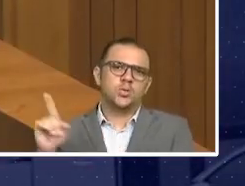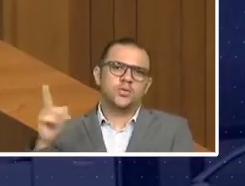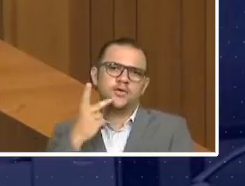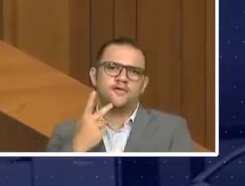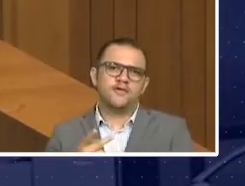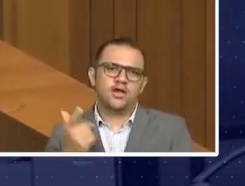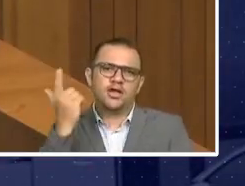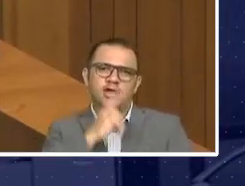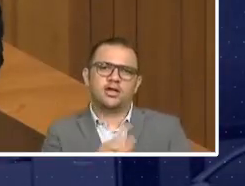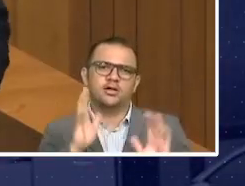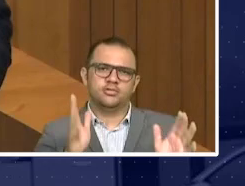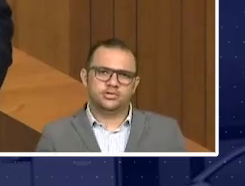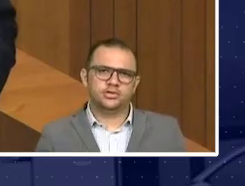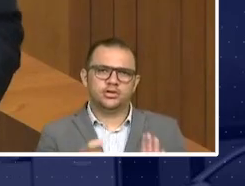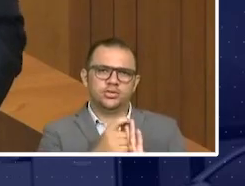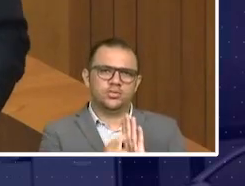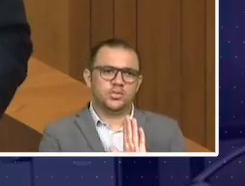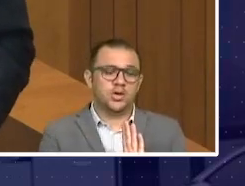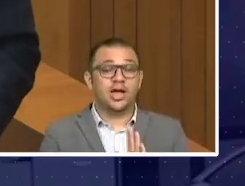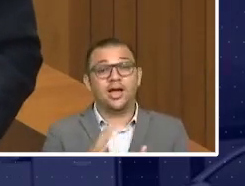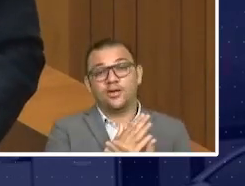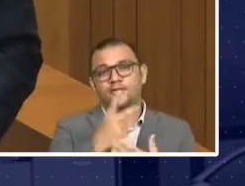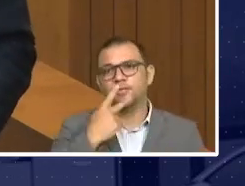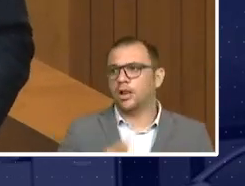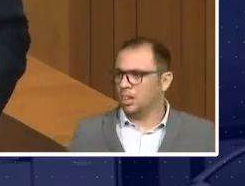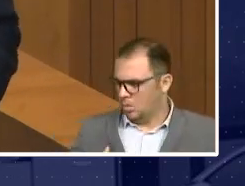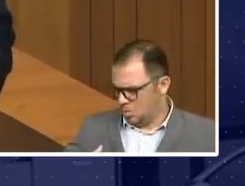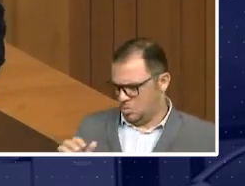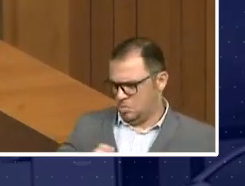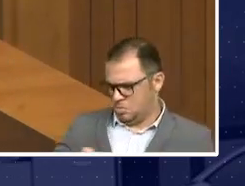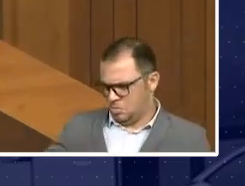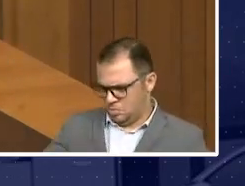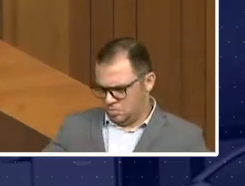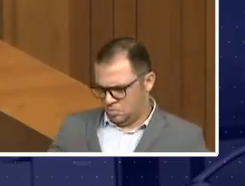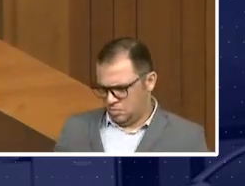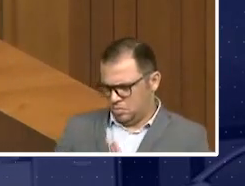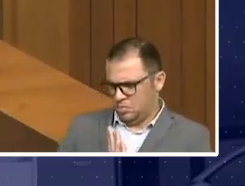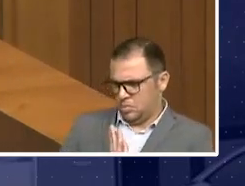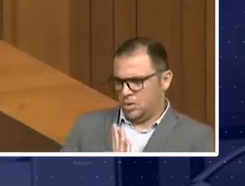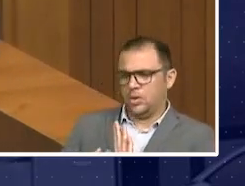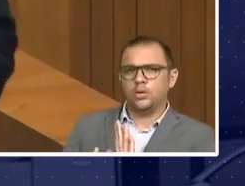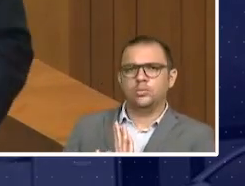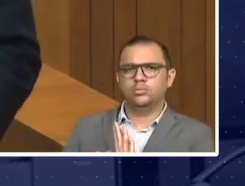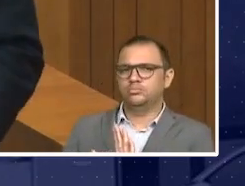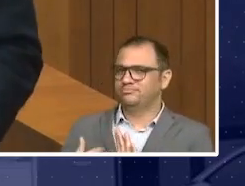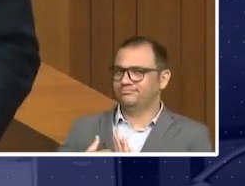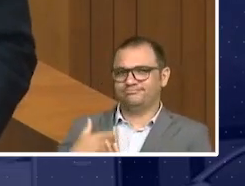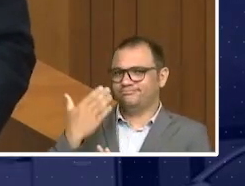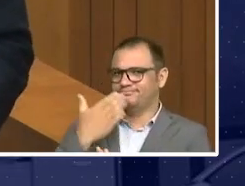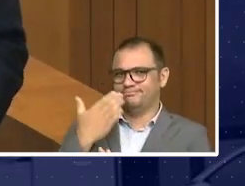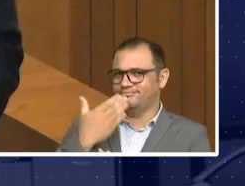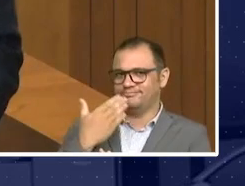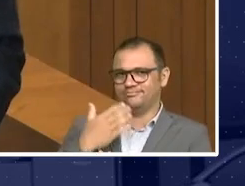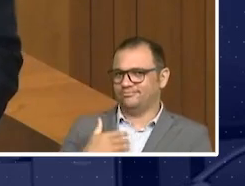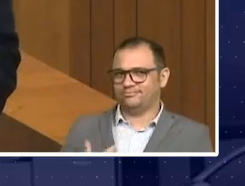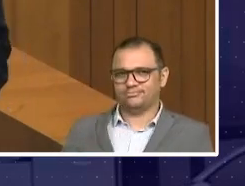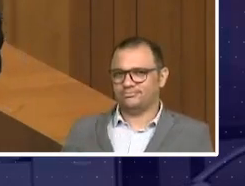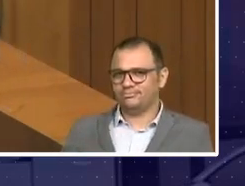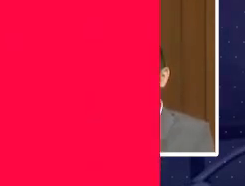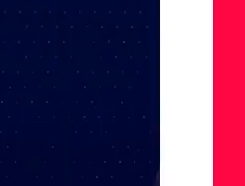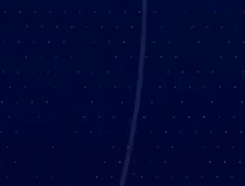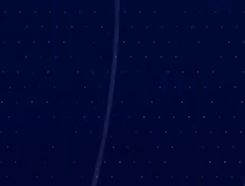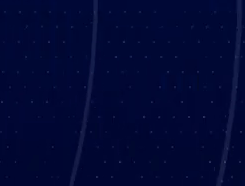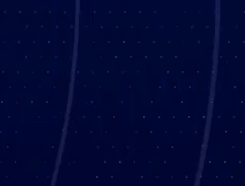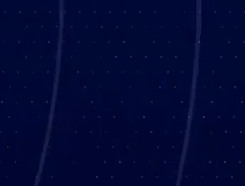a paralisação dos prefeitos maranhenses, liderado pela Federação dos Municípios do Maranhão, a FAMEM, prevista para o dia 30 de agosto, em protesto